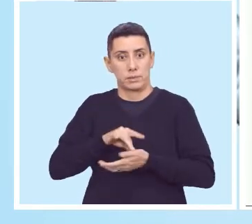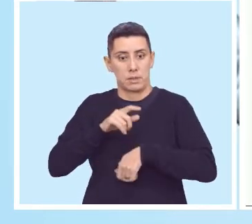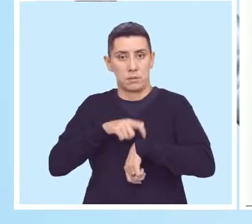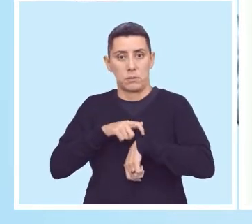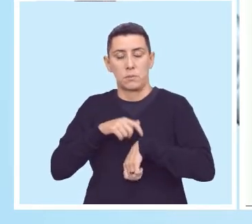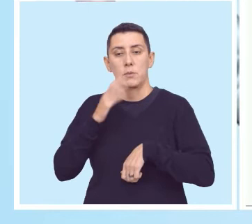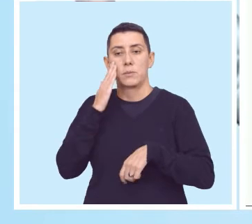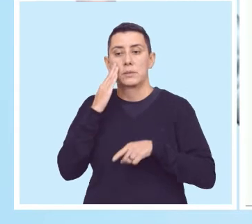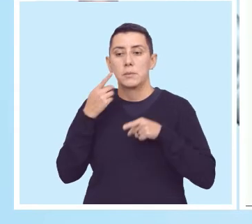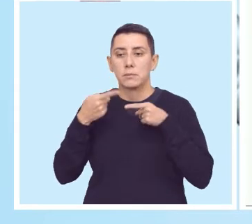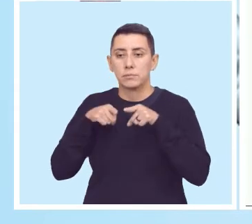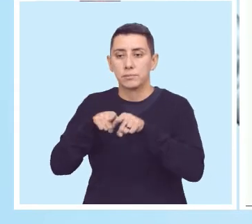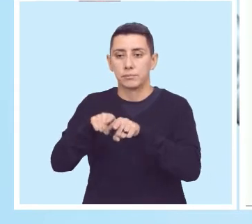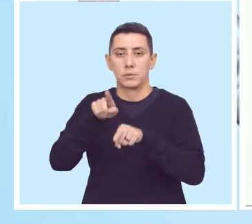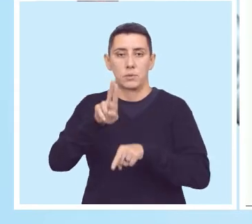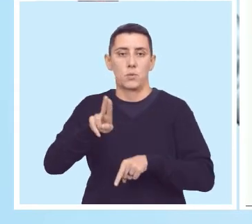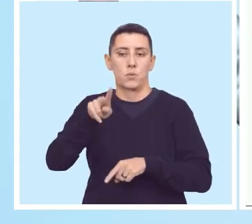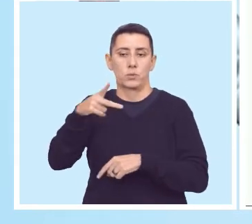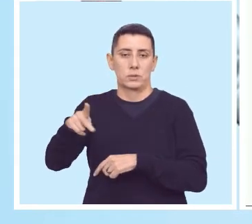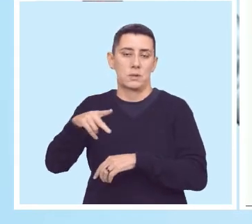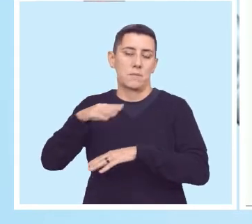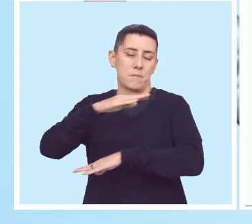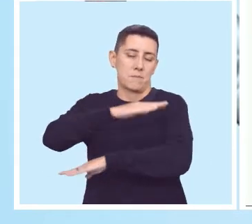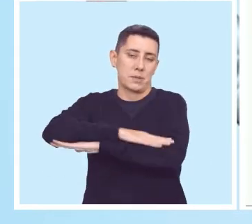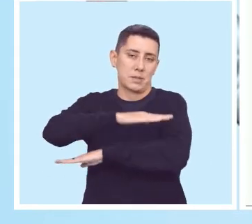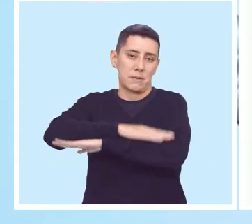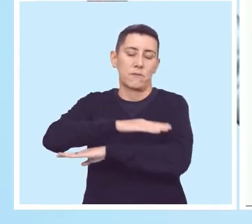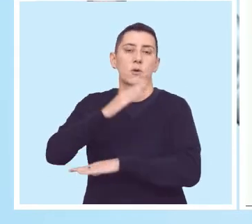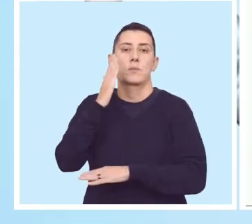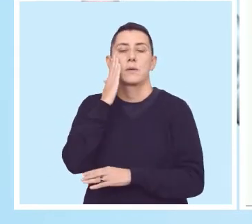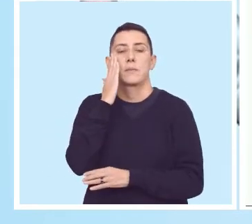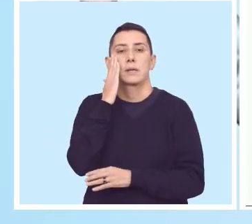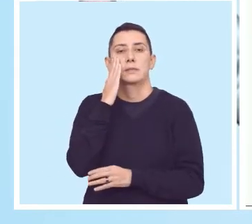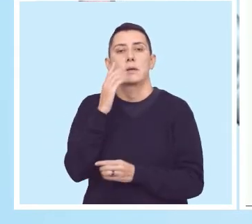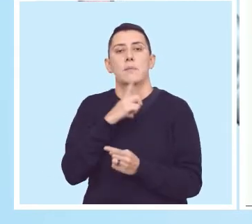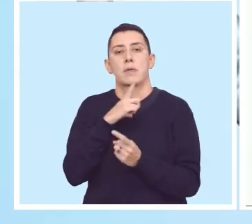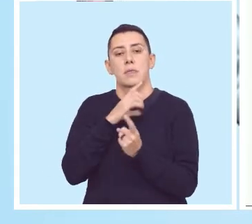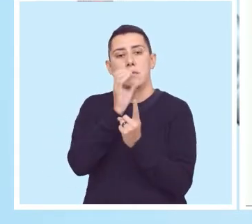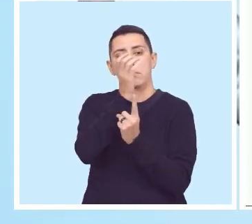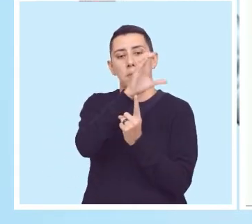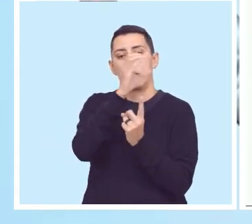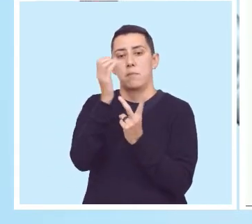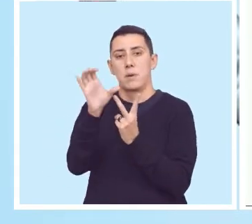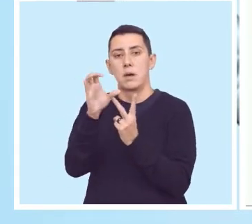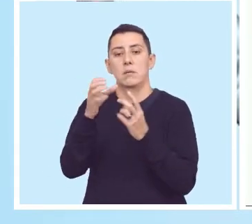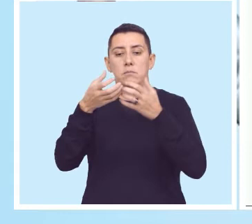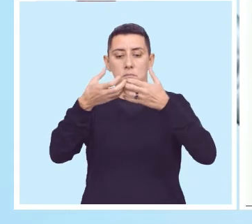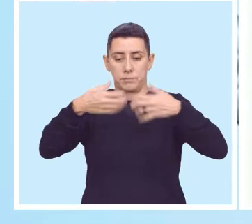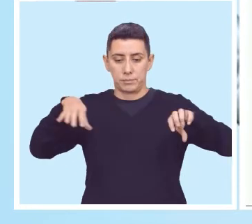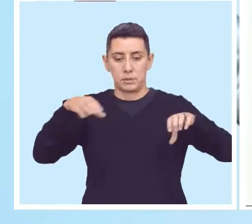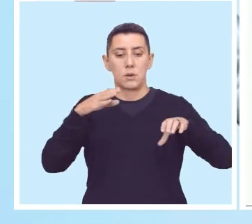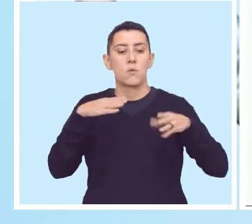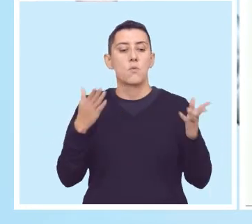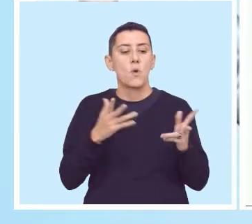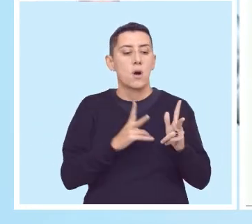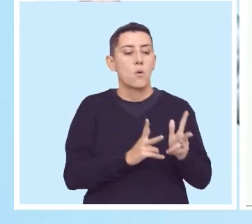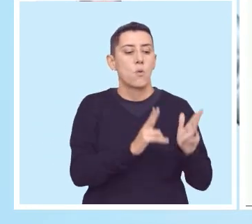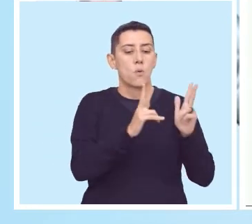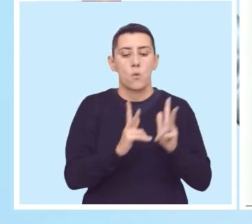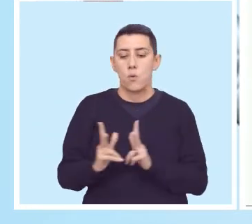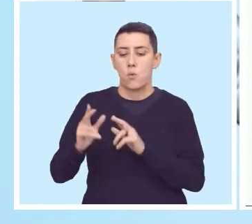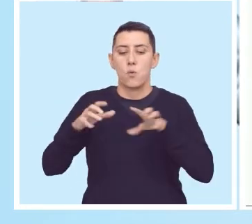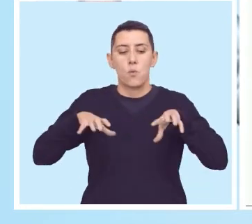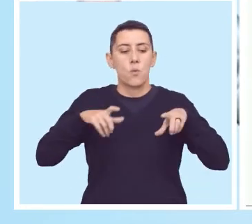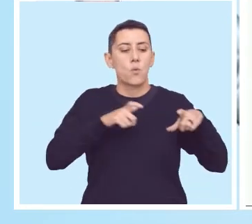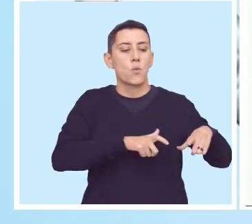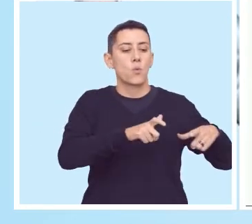Arts, de tal forma que a gente consiga obter a classificação, a inferência de um determinado trecho, obter informações como,